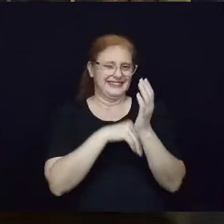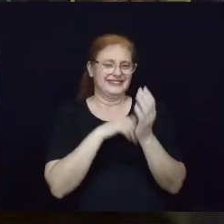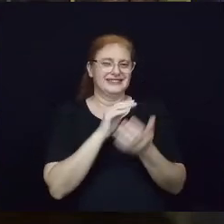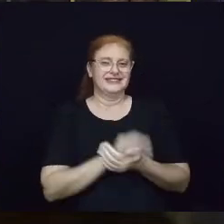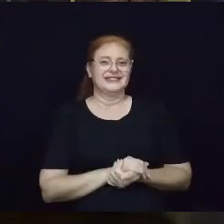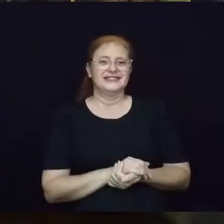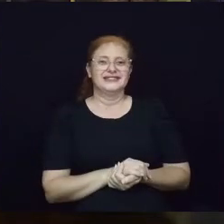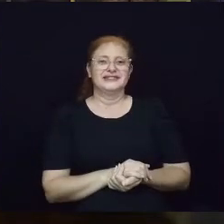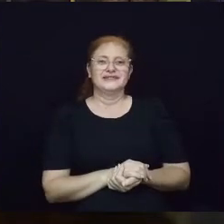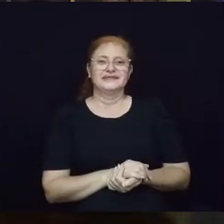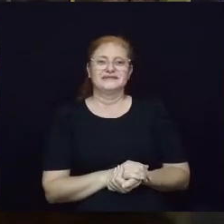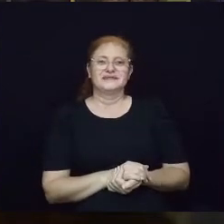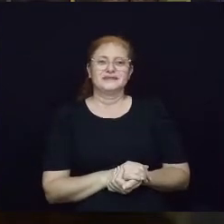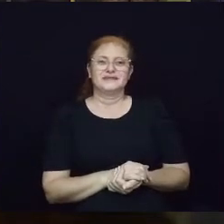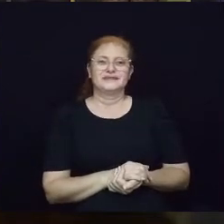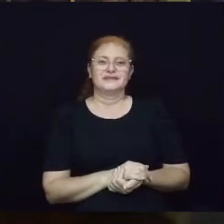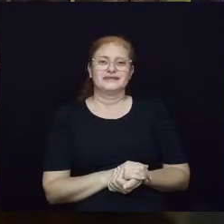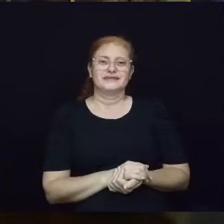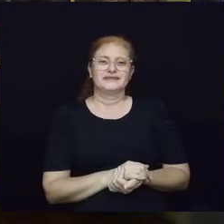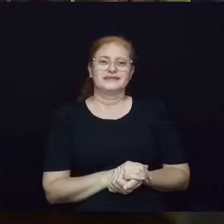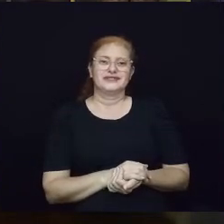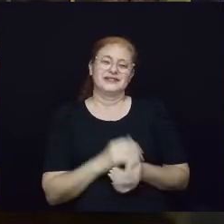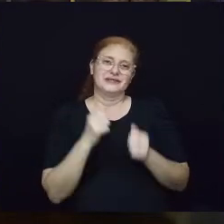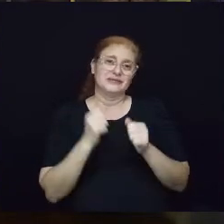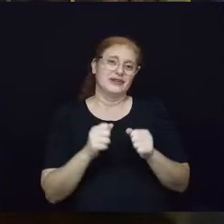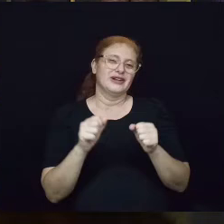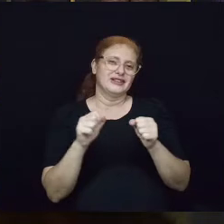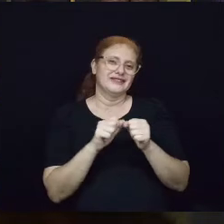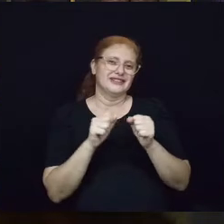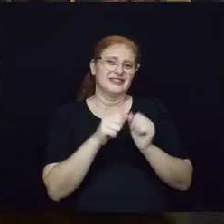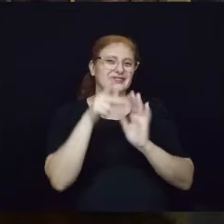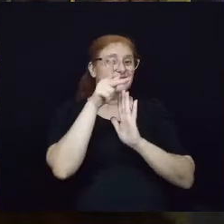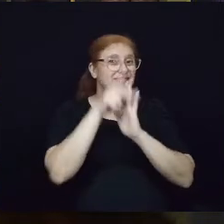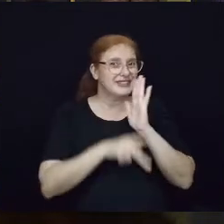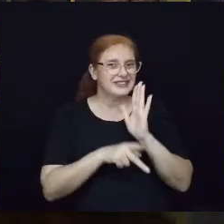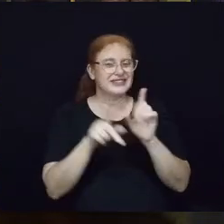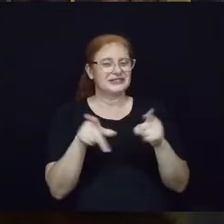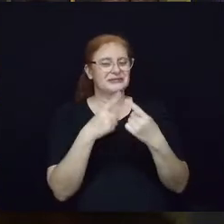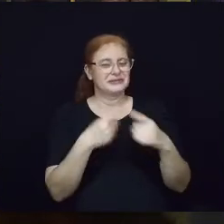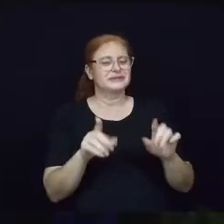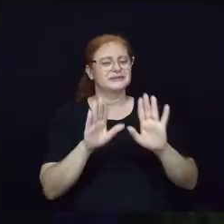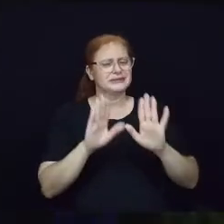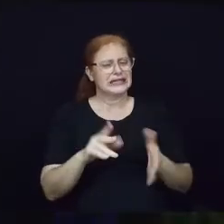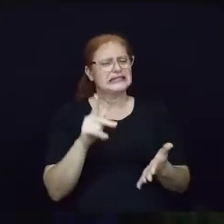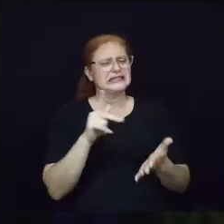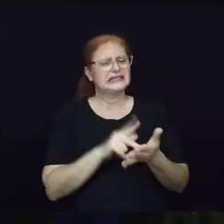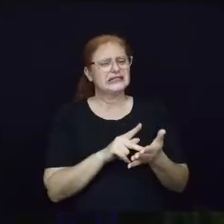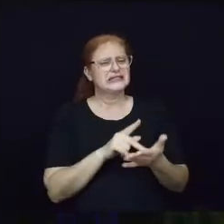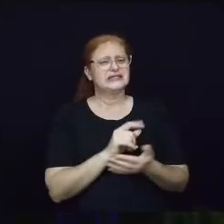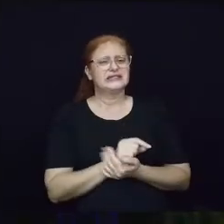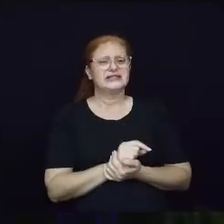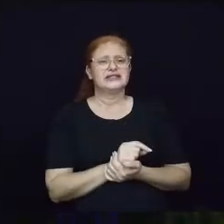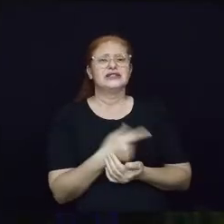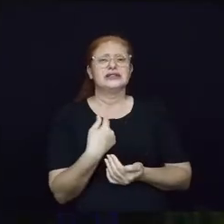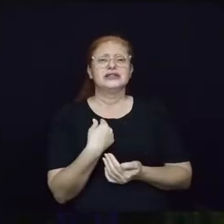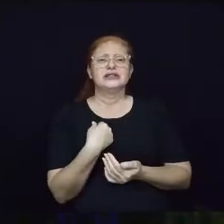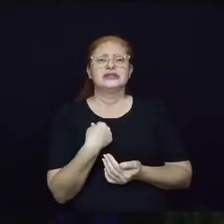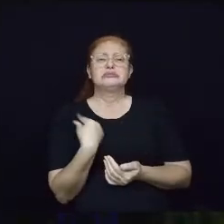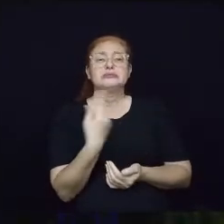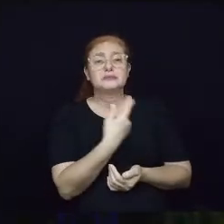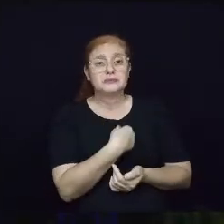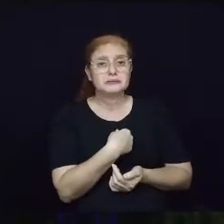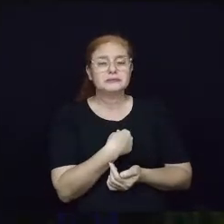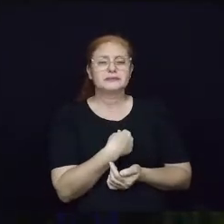ainda. A gente pode fazer o pitching do nosso projeto de música. Mas realmente nós